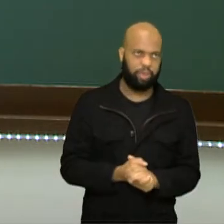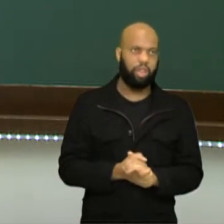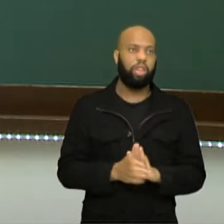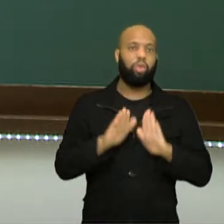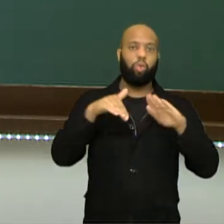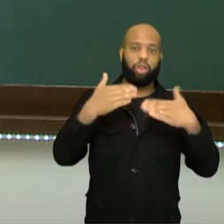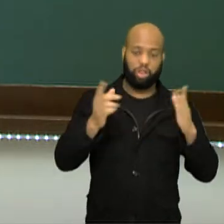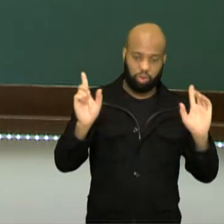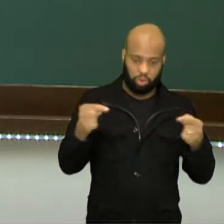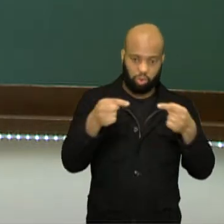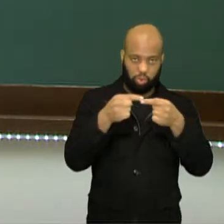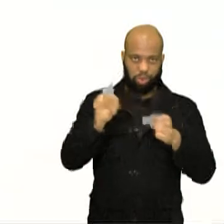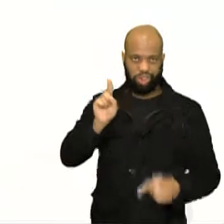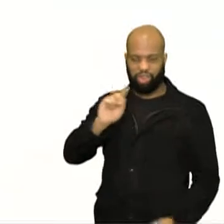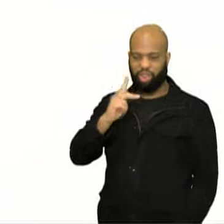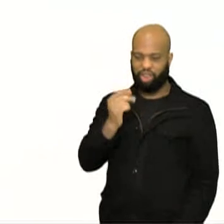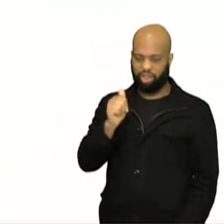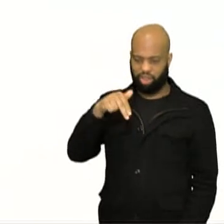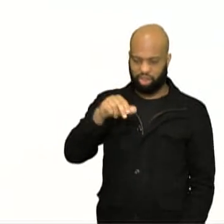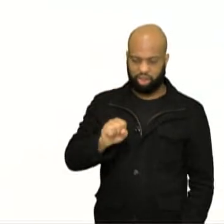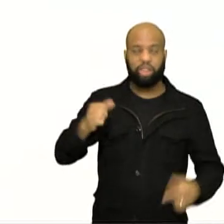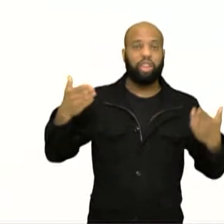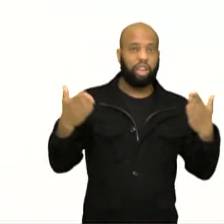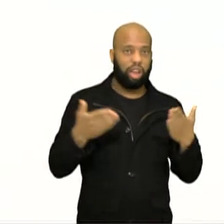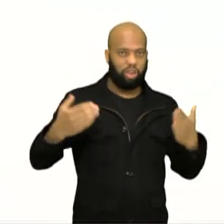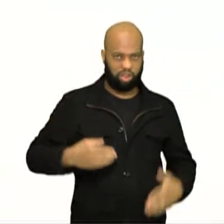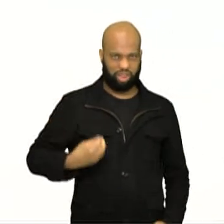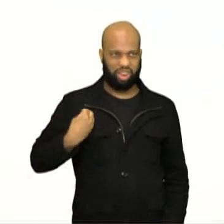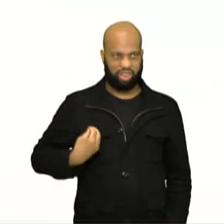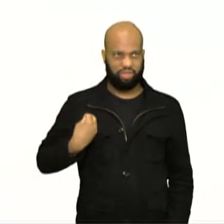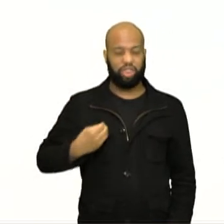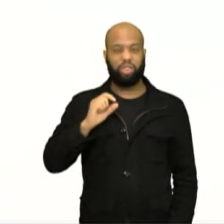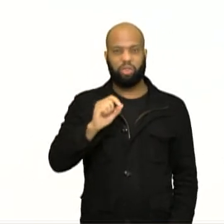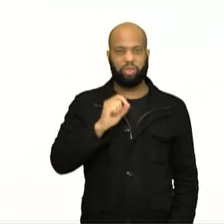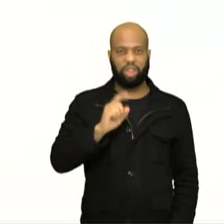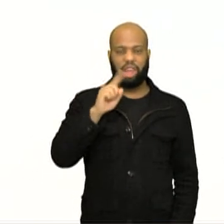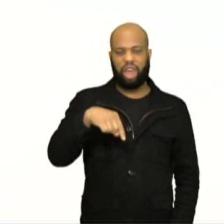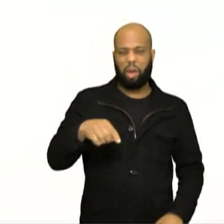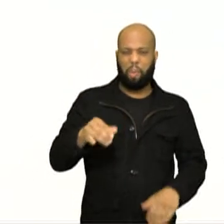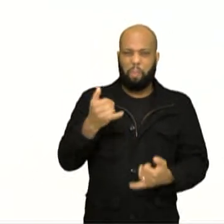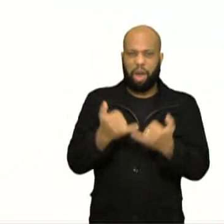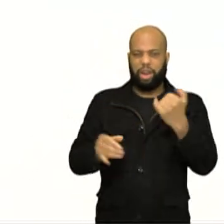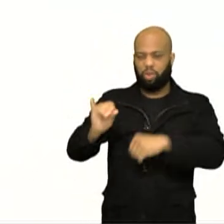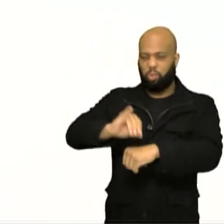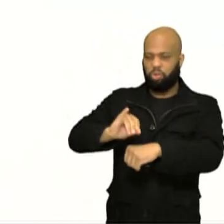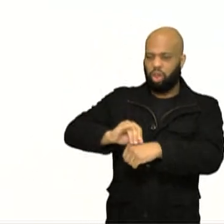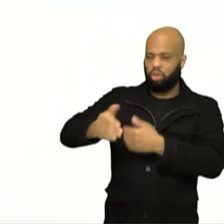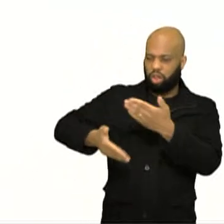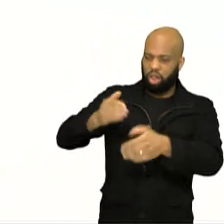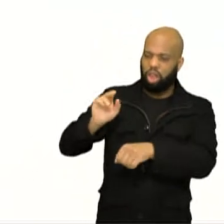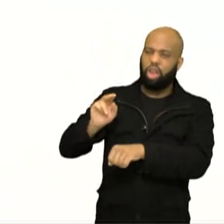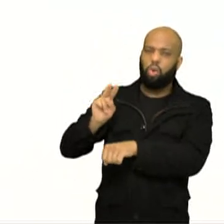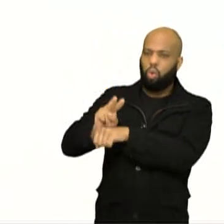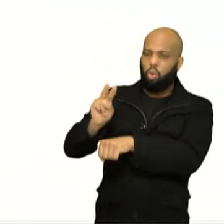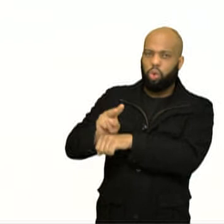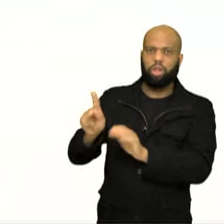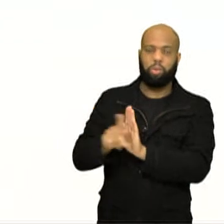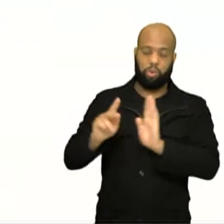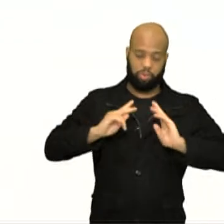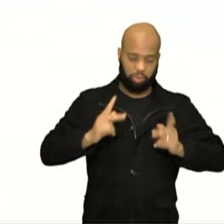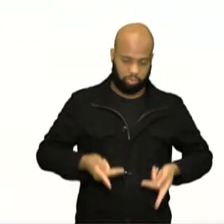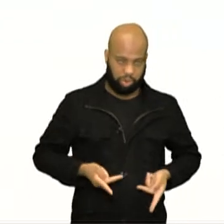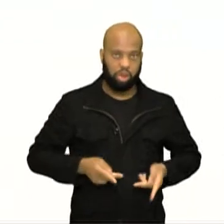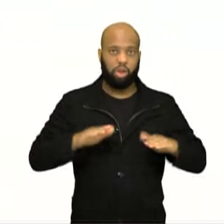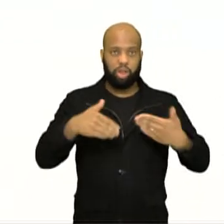De acordo com Hans Jonas, atualmente a vida tornou-se um objeto de cuidado dos seres humanos. Ele